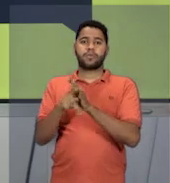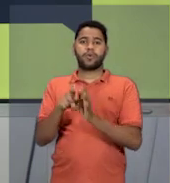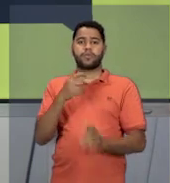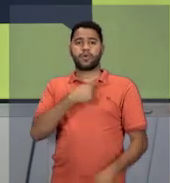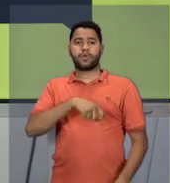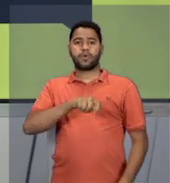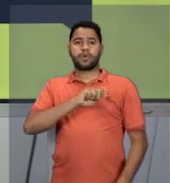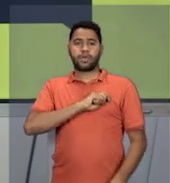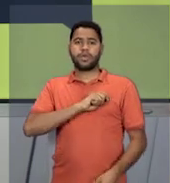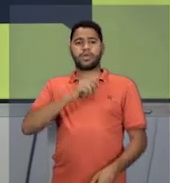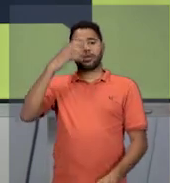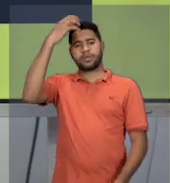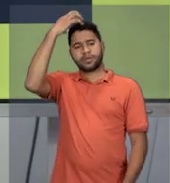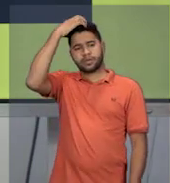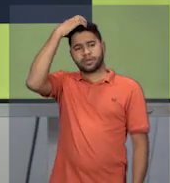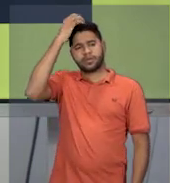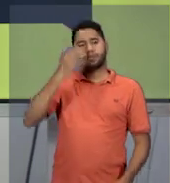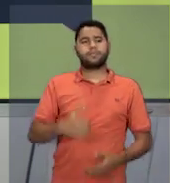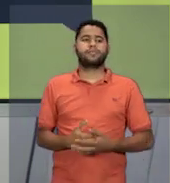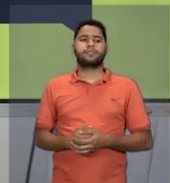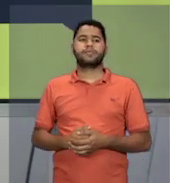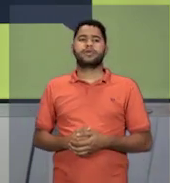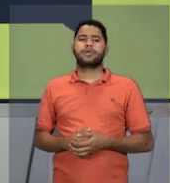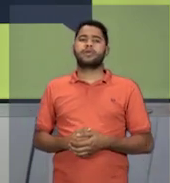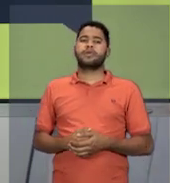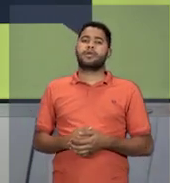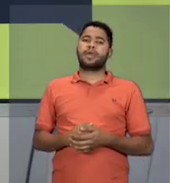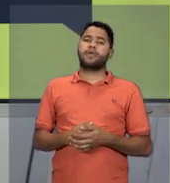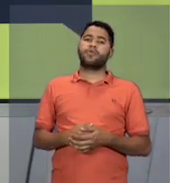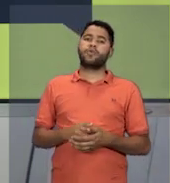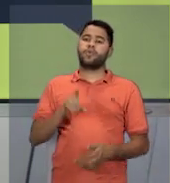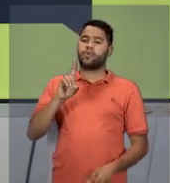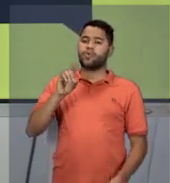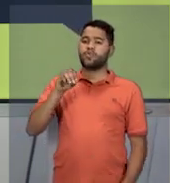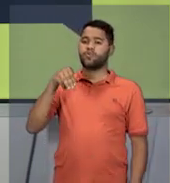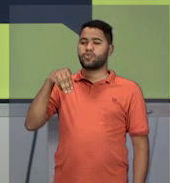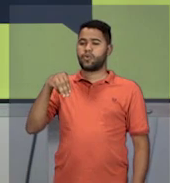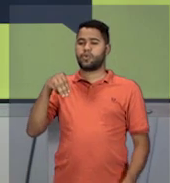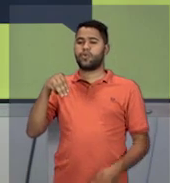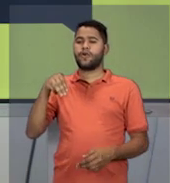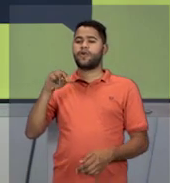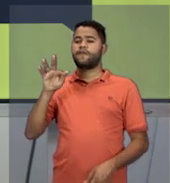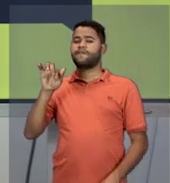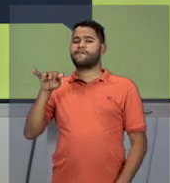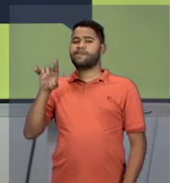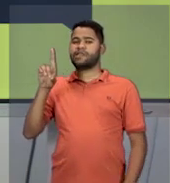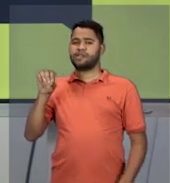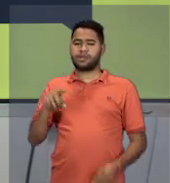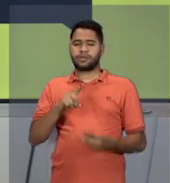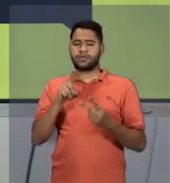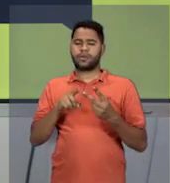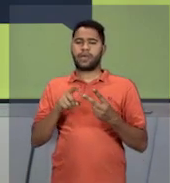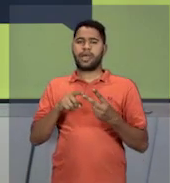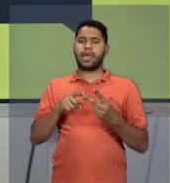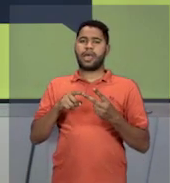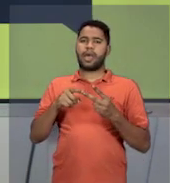né? O Dom Fernando e a princesa Isabel, Rainha Isabel, e tentou